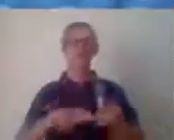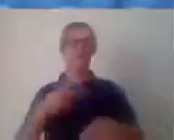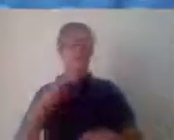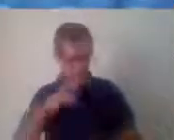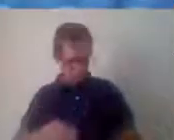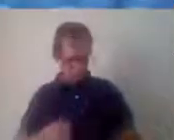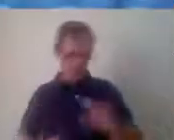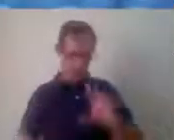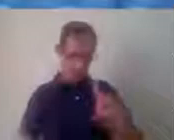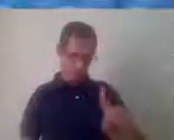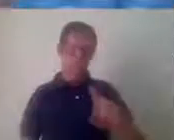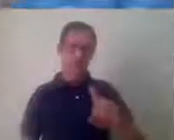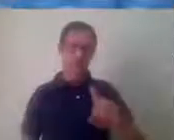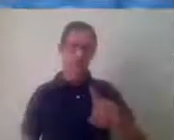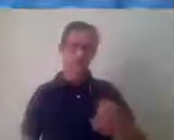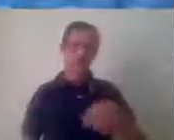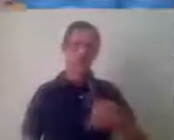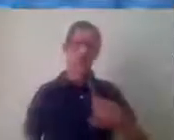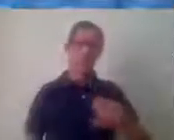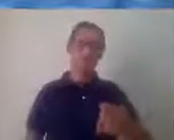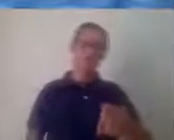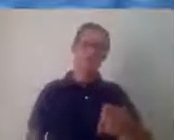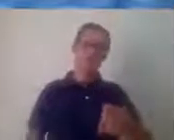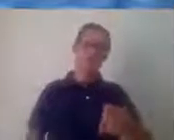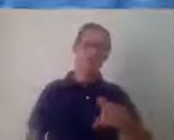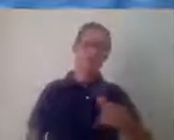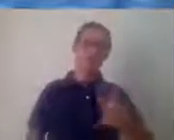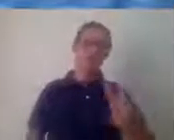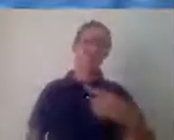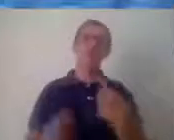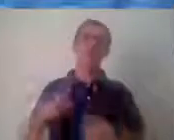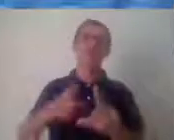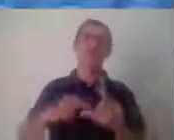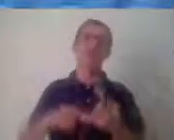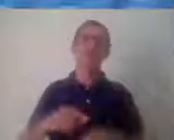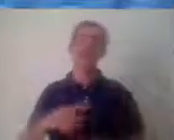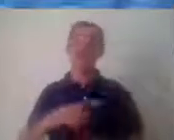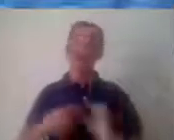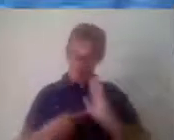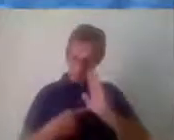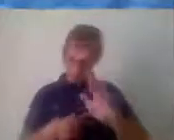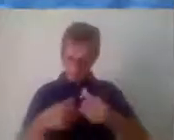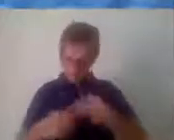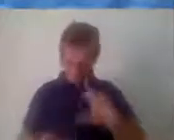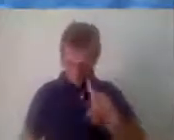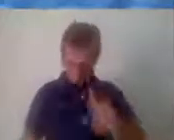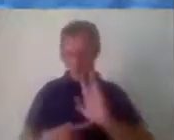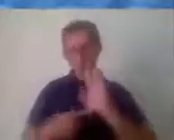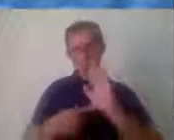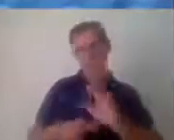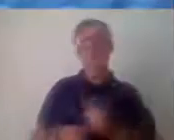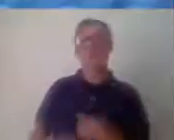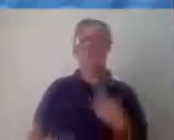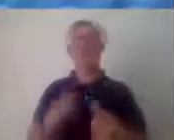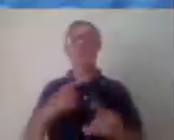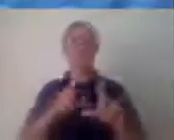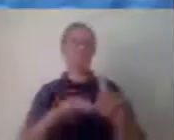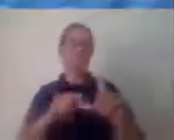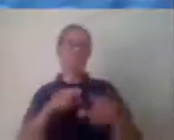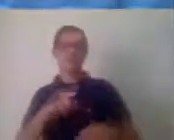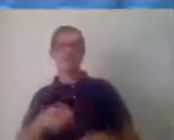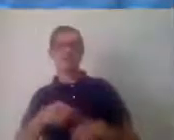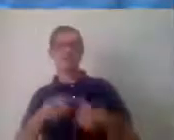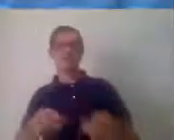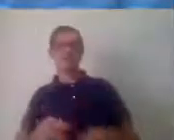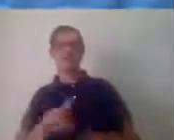lá no D. Se é dx, se é dy, se é dv, qual que é a letra que está falando ali? Esse D ele vai te indicar qual que é a letra que você